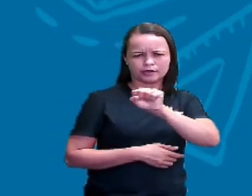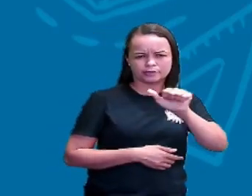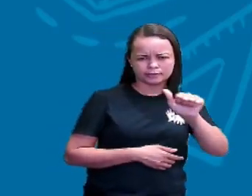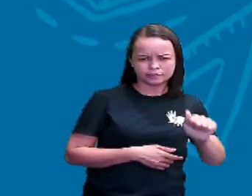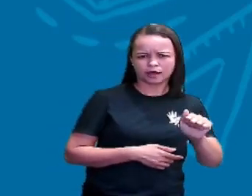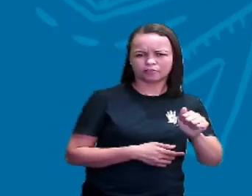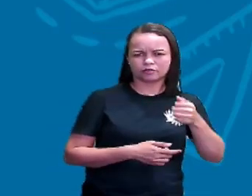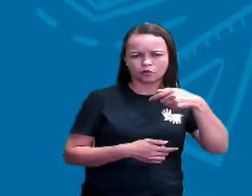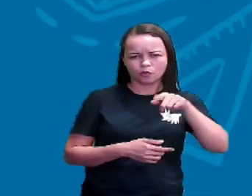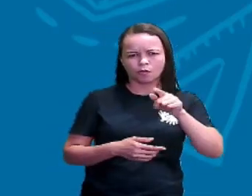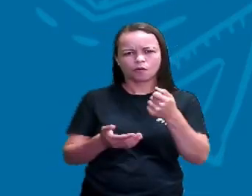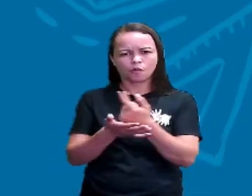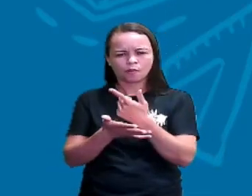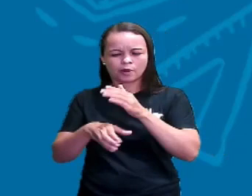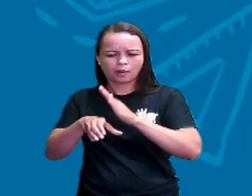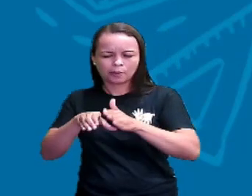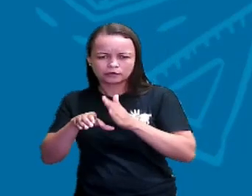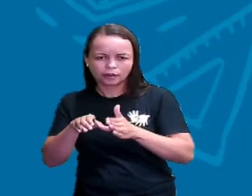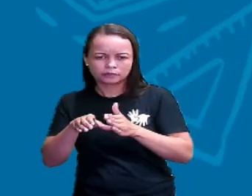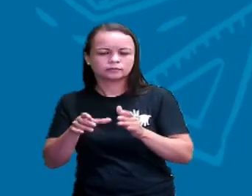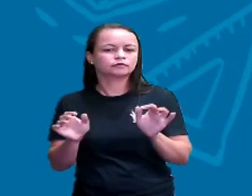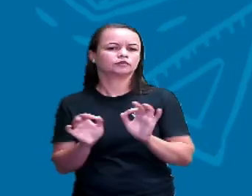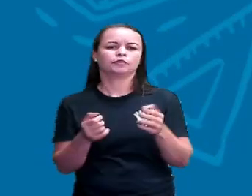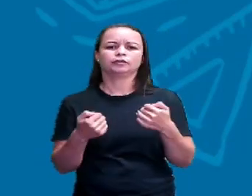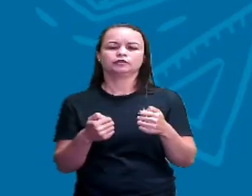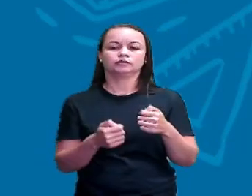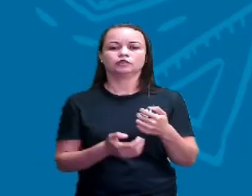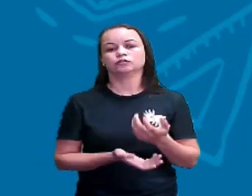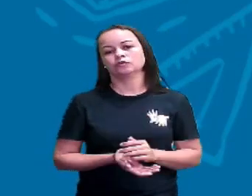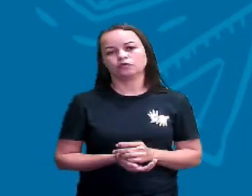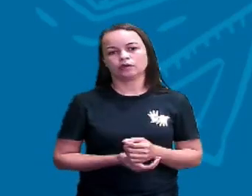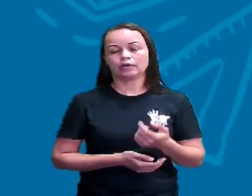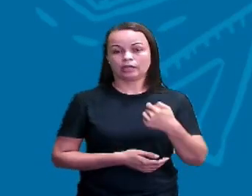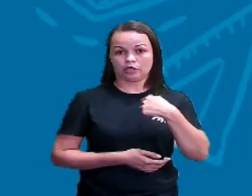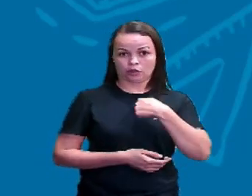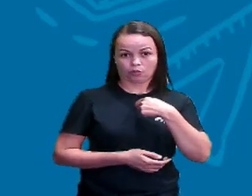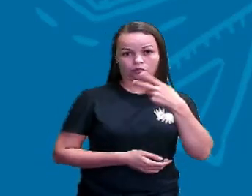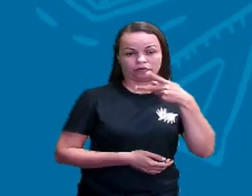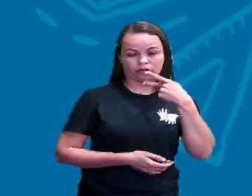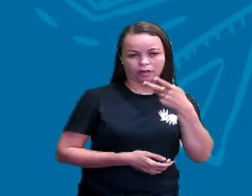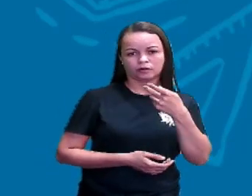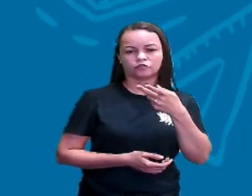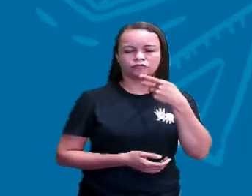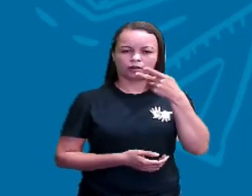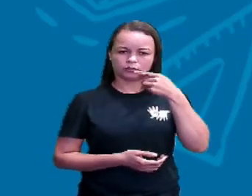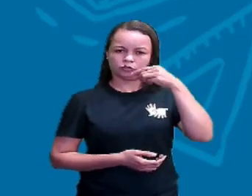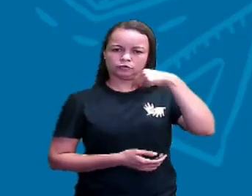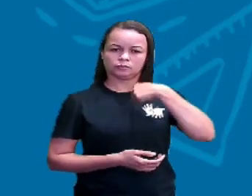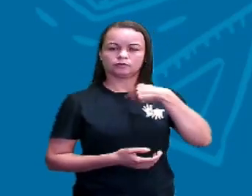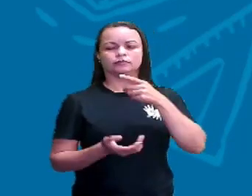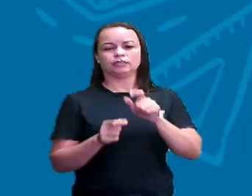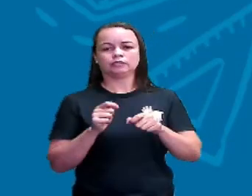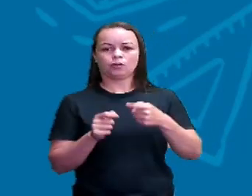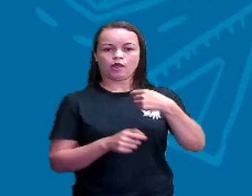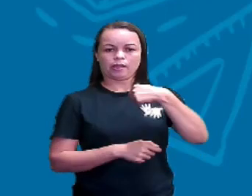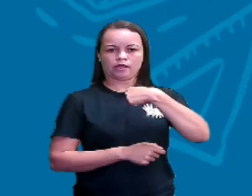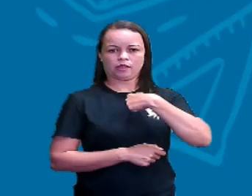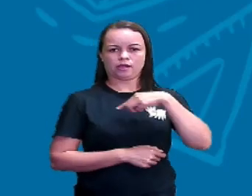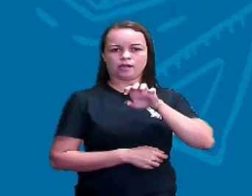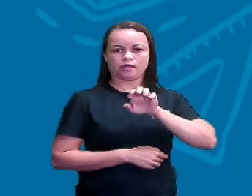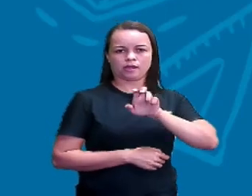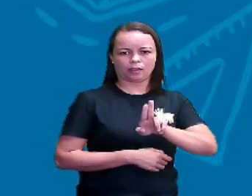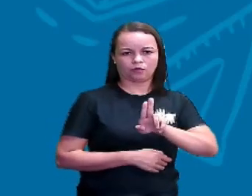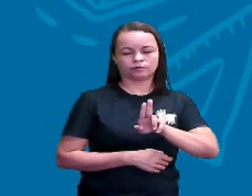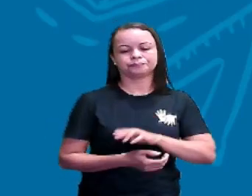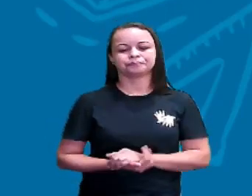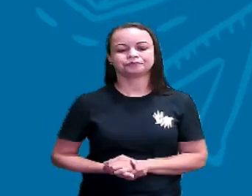eu digo, ayer eu fui. Sou eu que estou falando sobre mim, então eu uso eu.